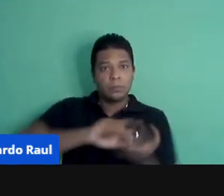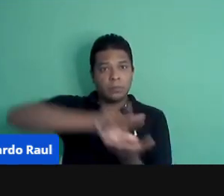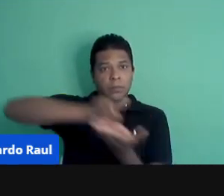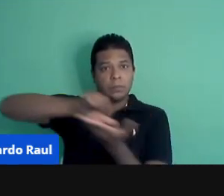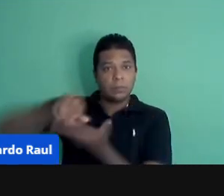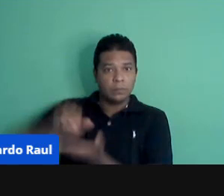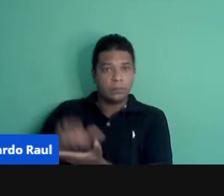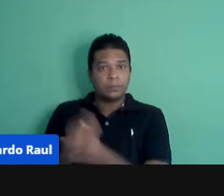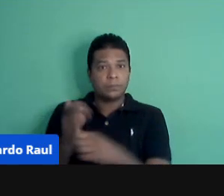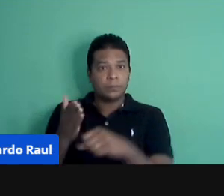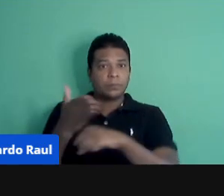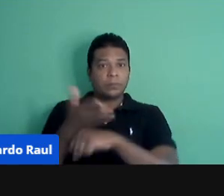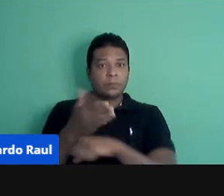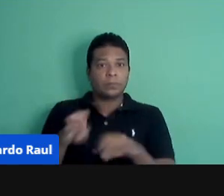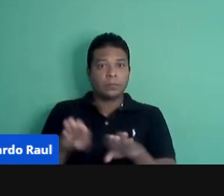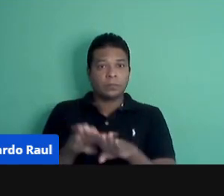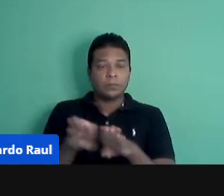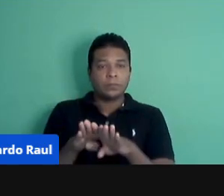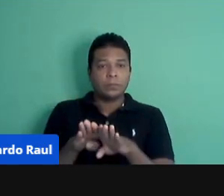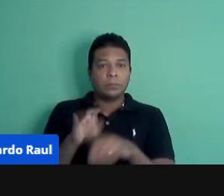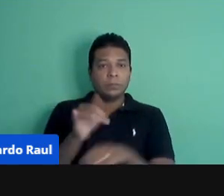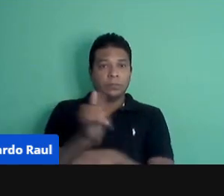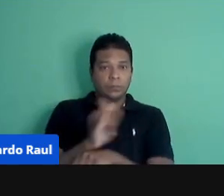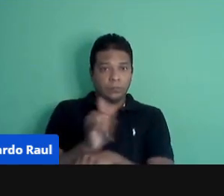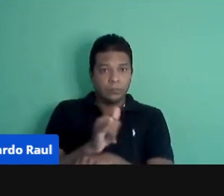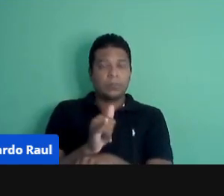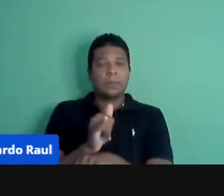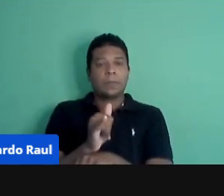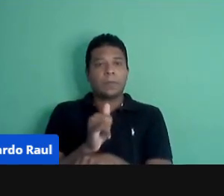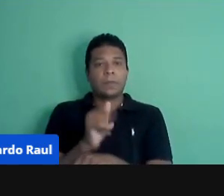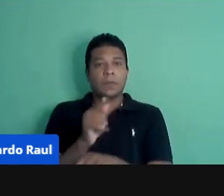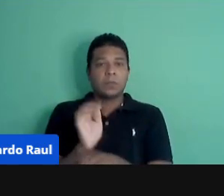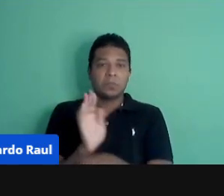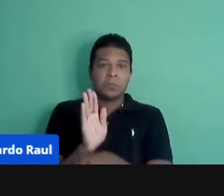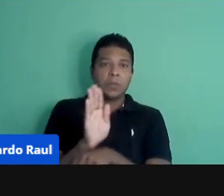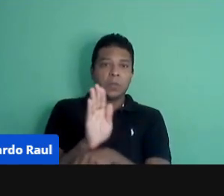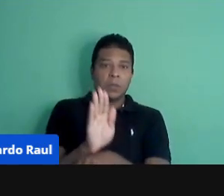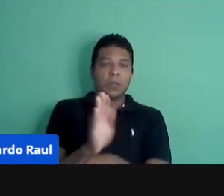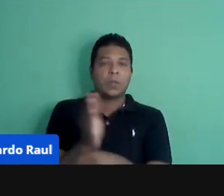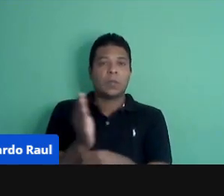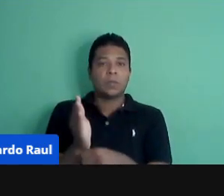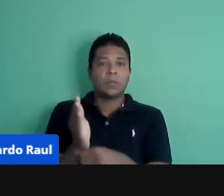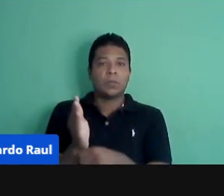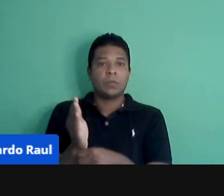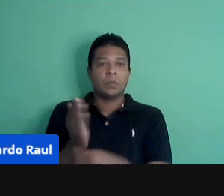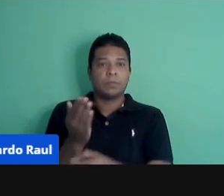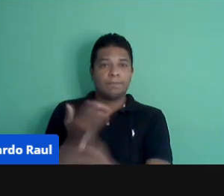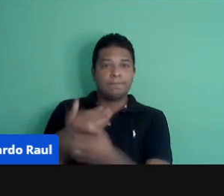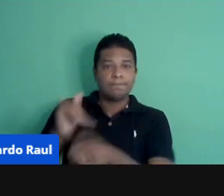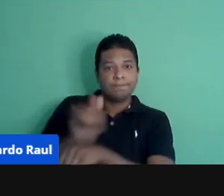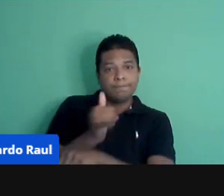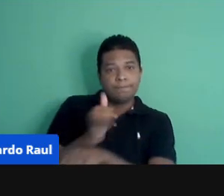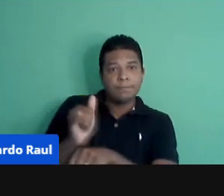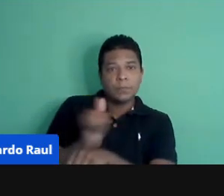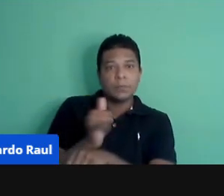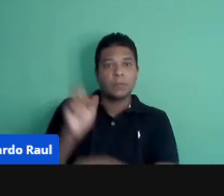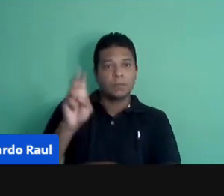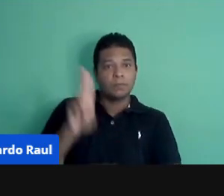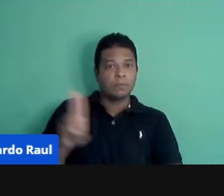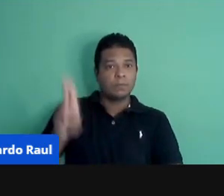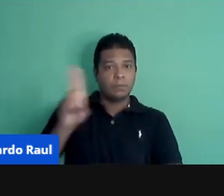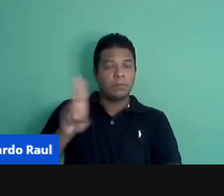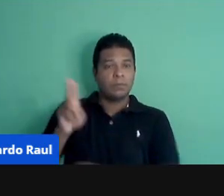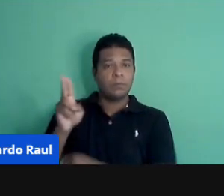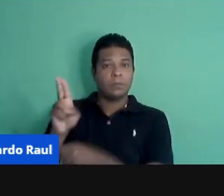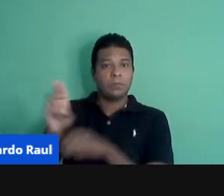a uma internet. Tudo isso determina, né, influencia na estratégia que você for utilizar, né?